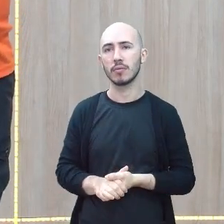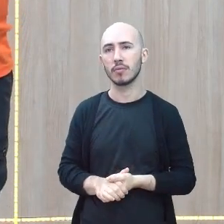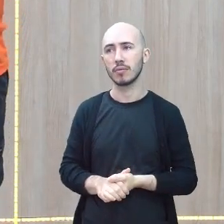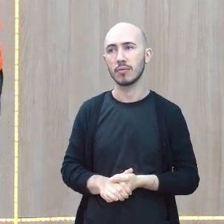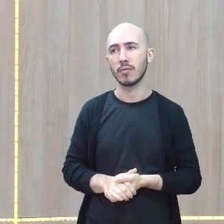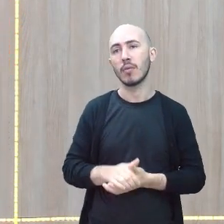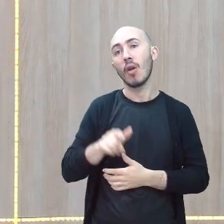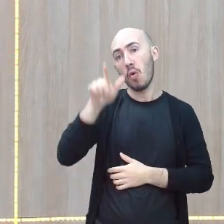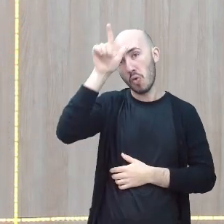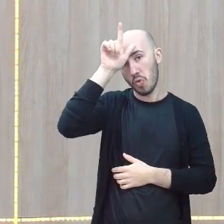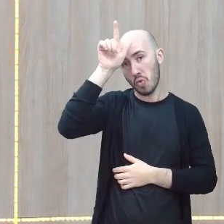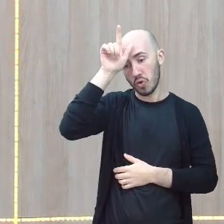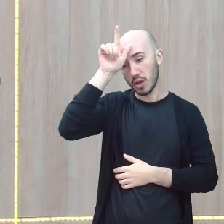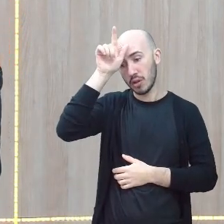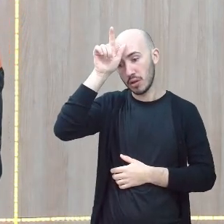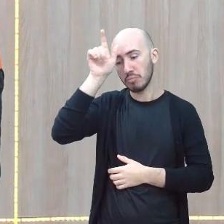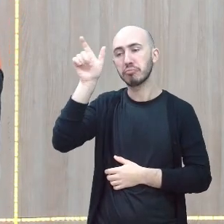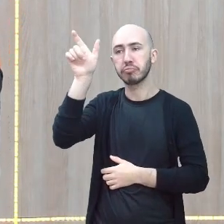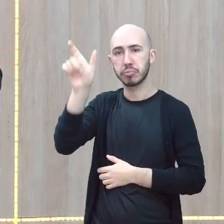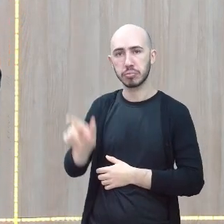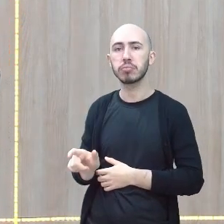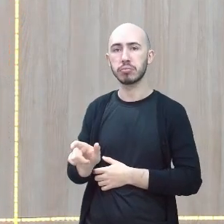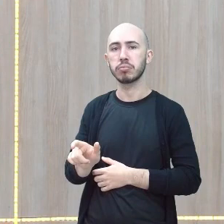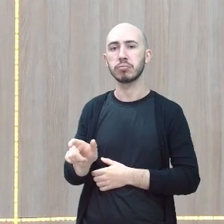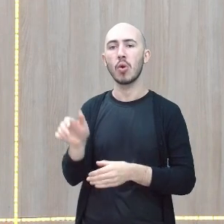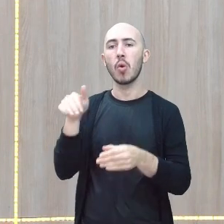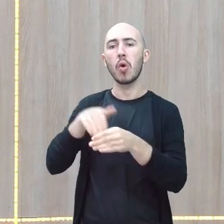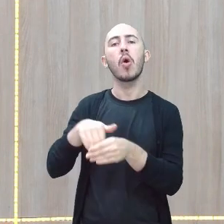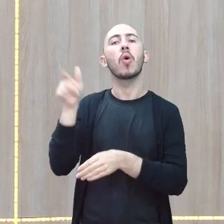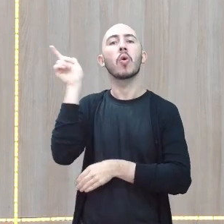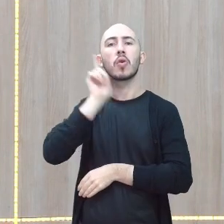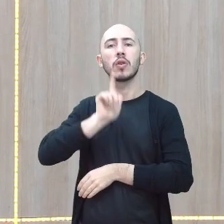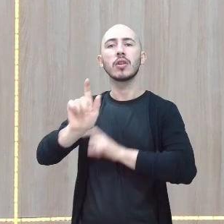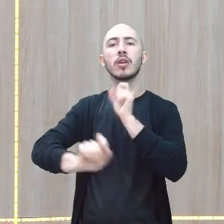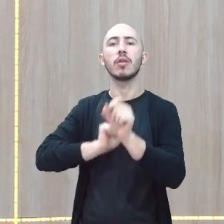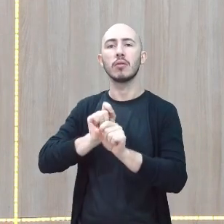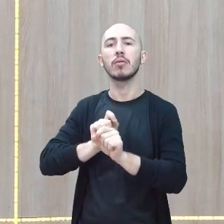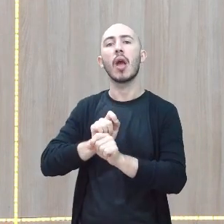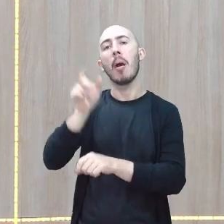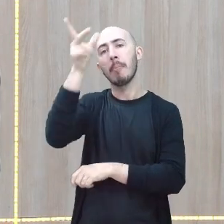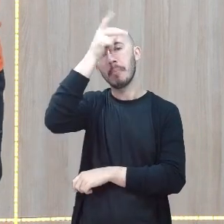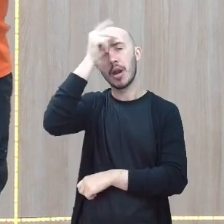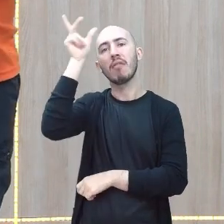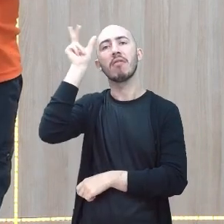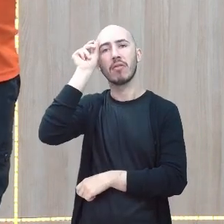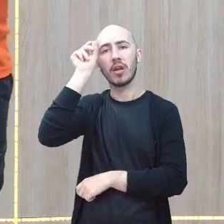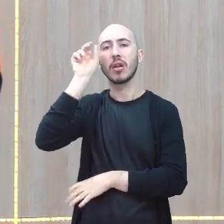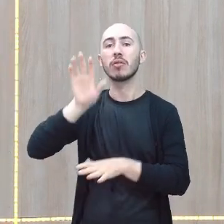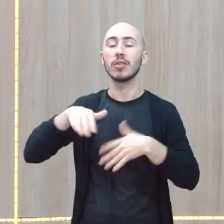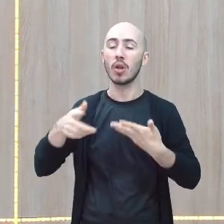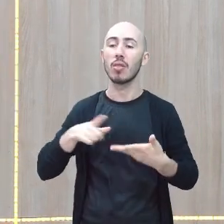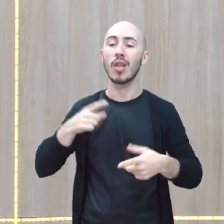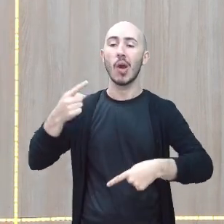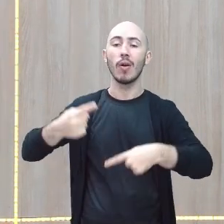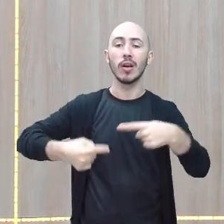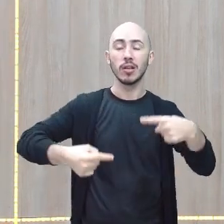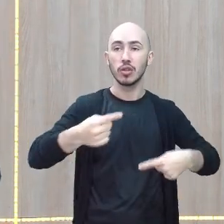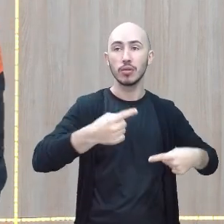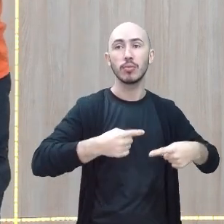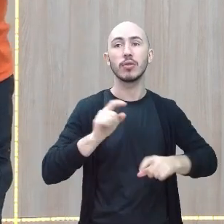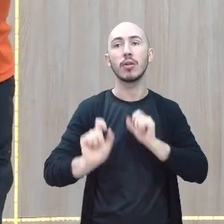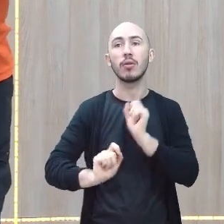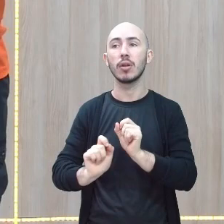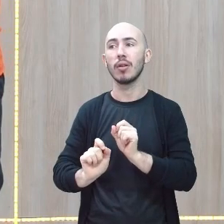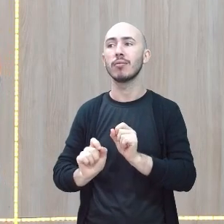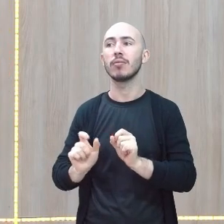tribo, né, Xucuru, foi eleito, né, prefeito, né, e se iniciou uma disputa, né, judicial para que ele